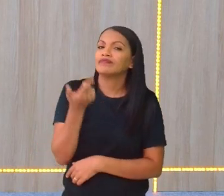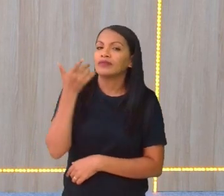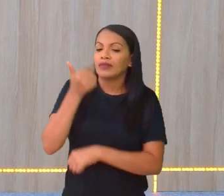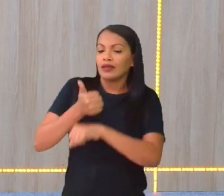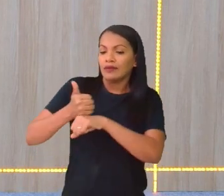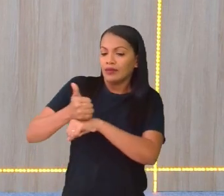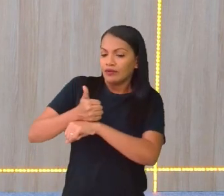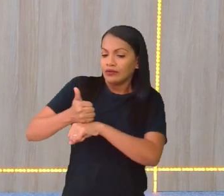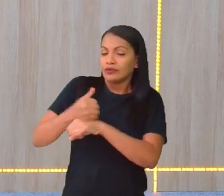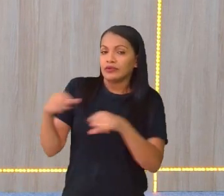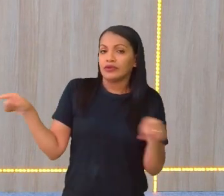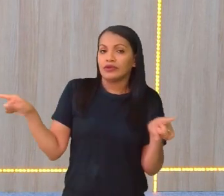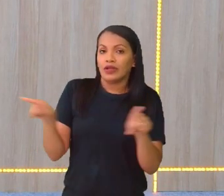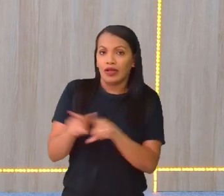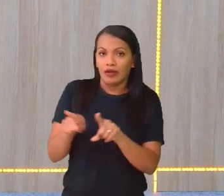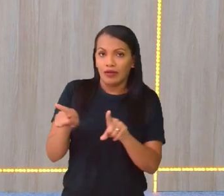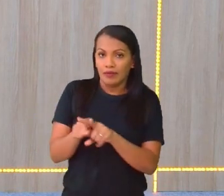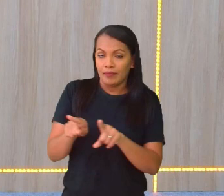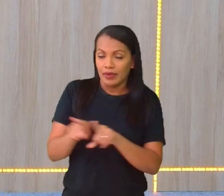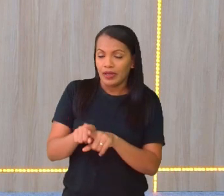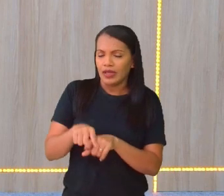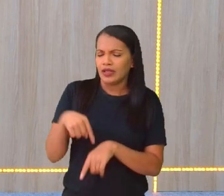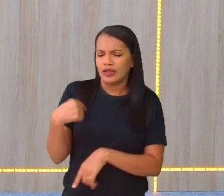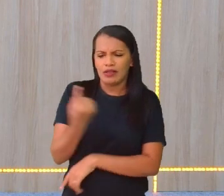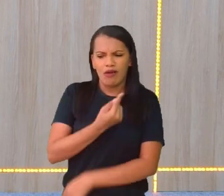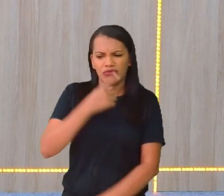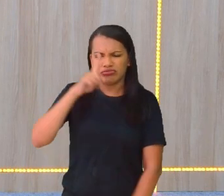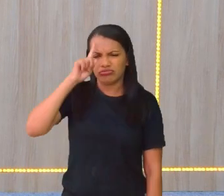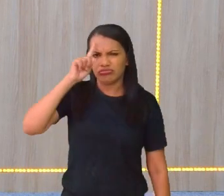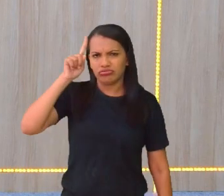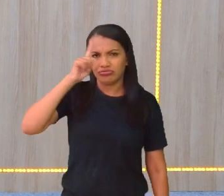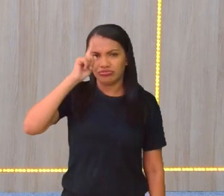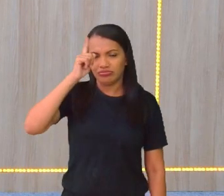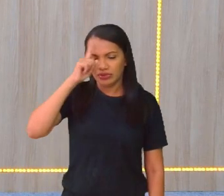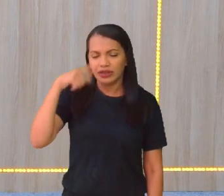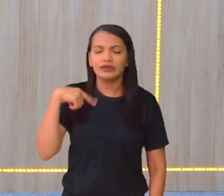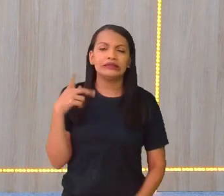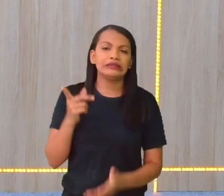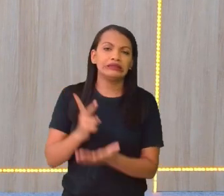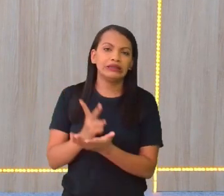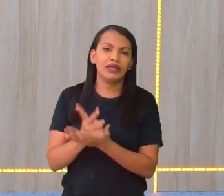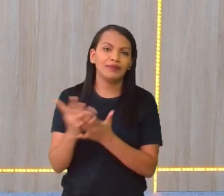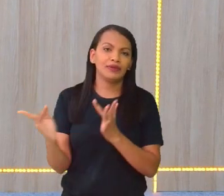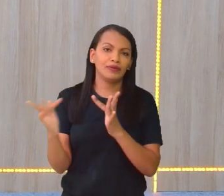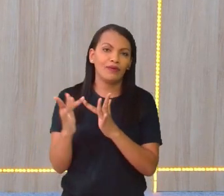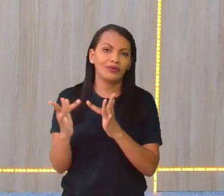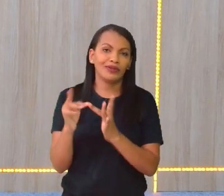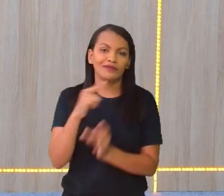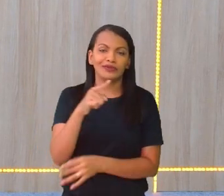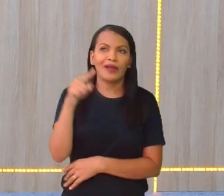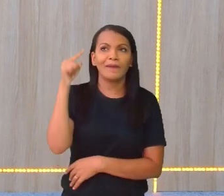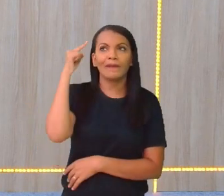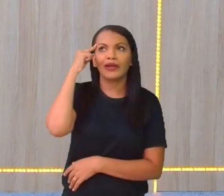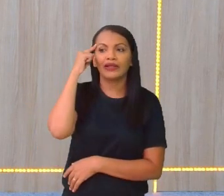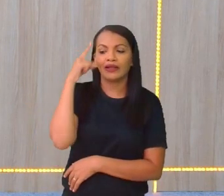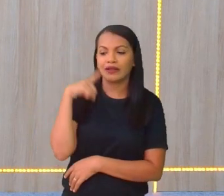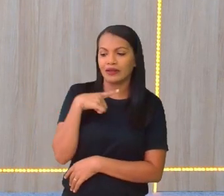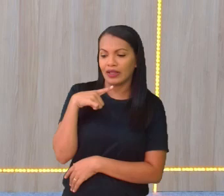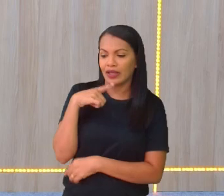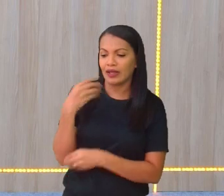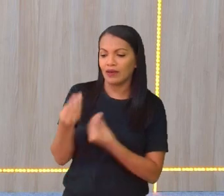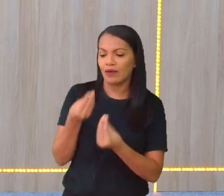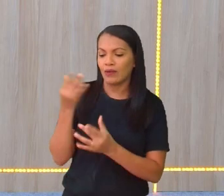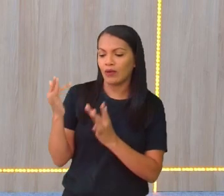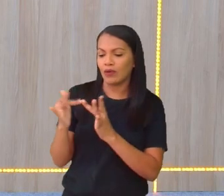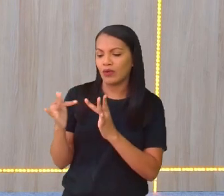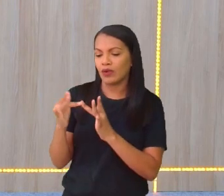não é? Nós estamos sempre em contato. Então, quando vocês pensarem, não é? Ou tiverem esse